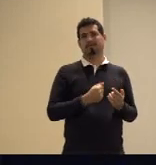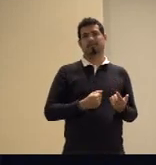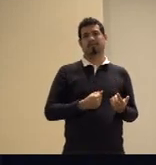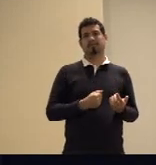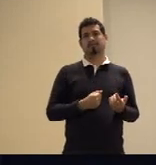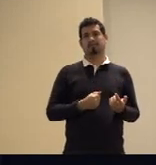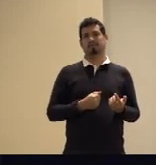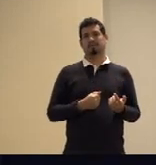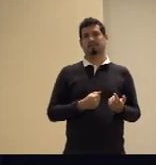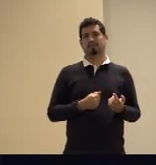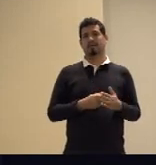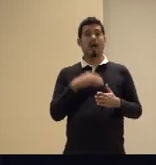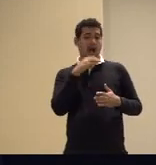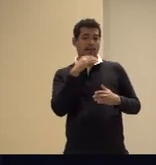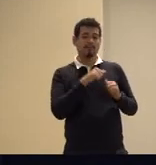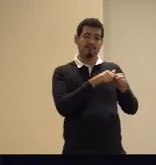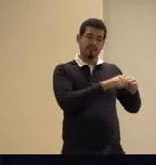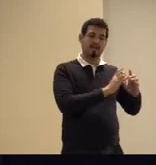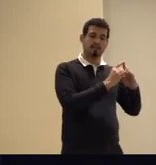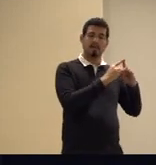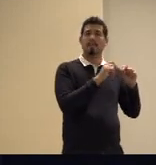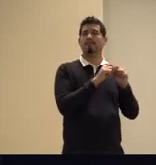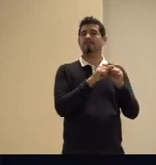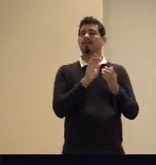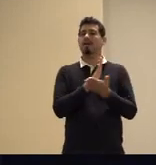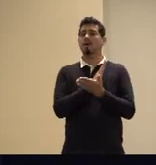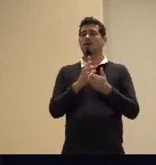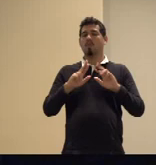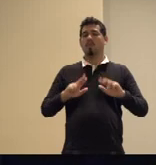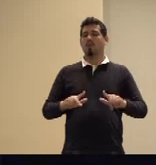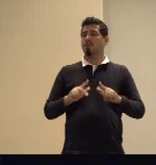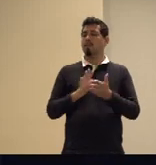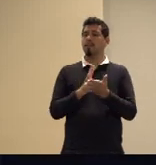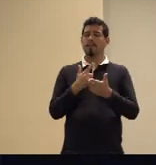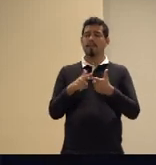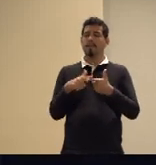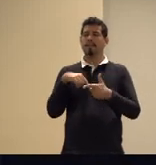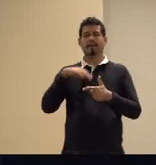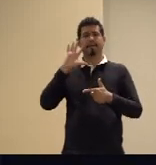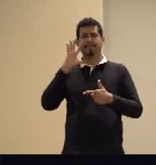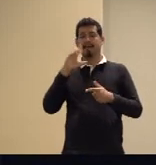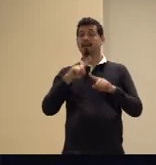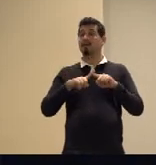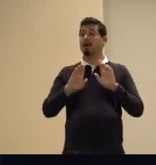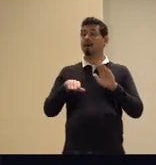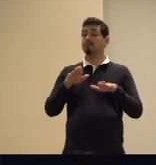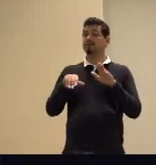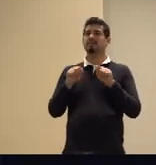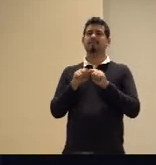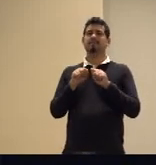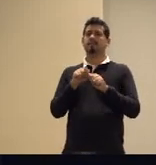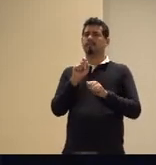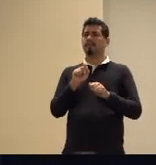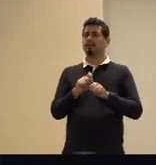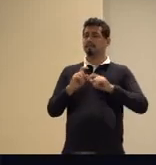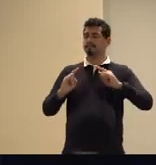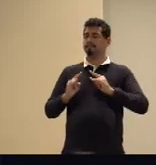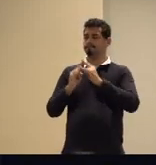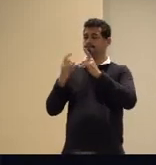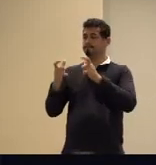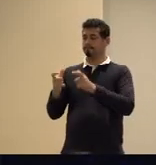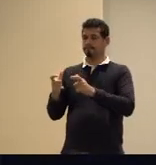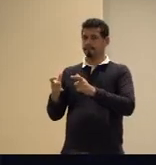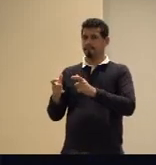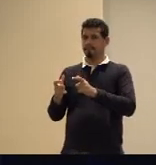de modo emergencial para suprir uma eventualidade da vida. Outra é você tornar essa